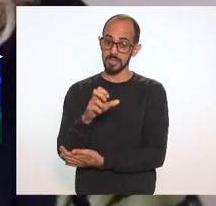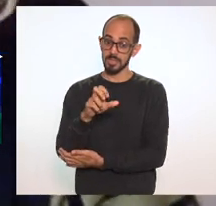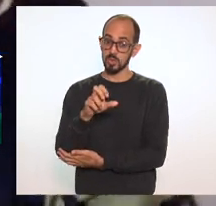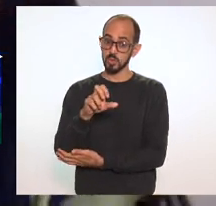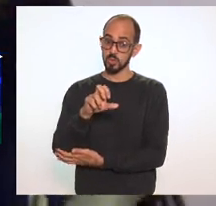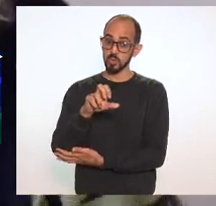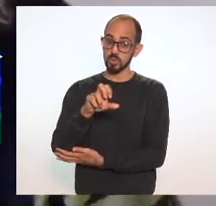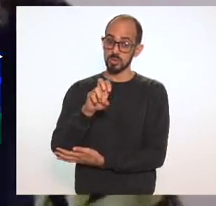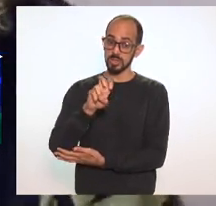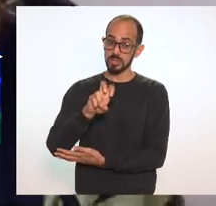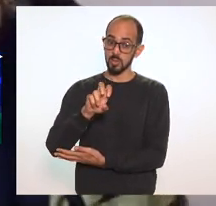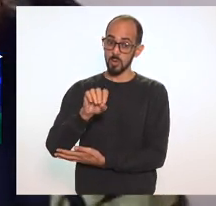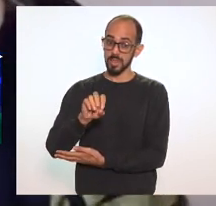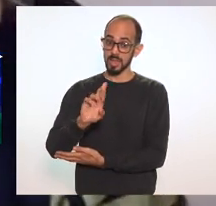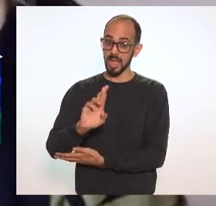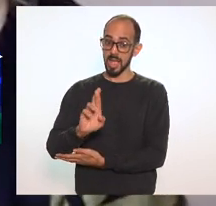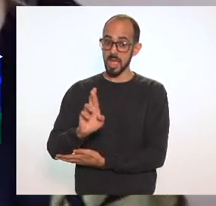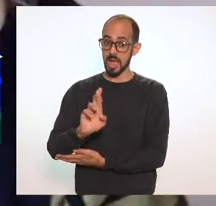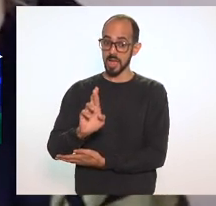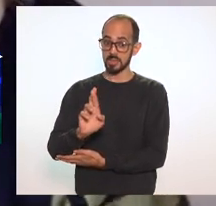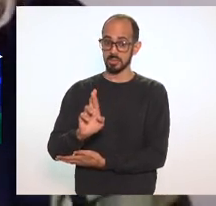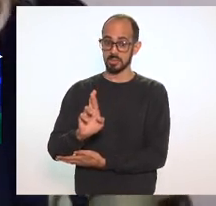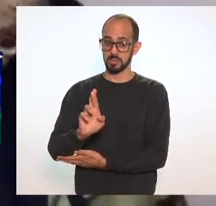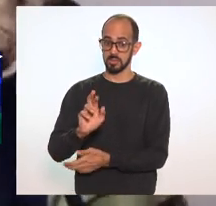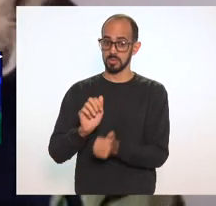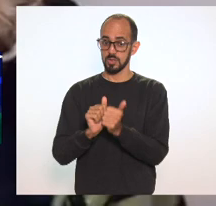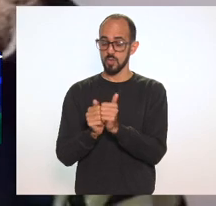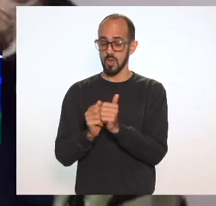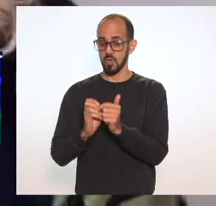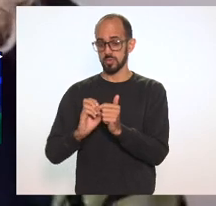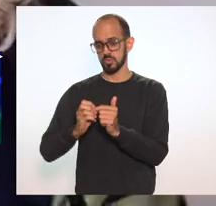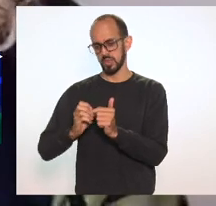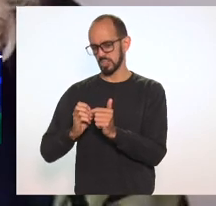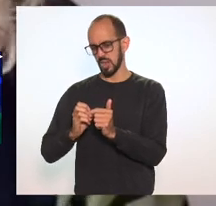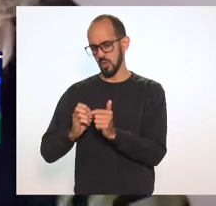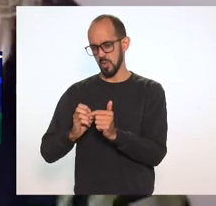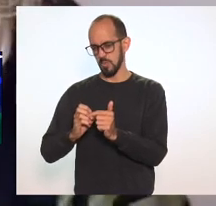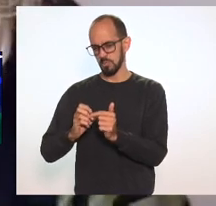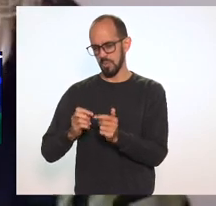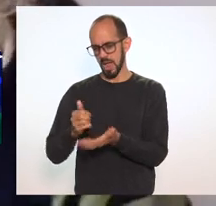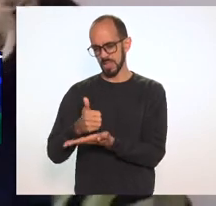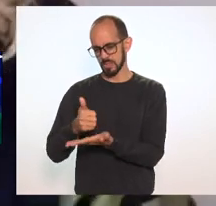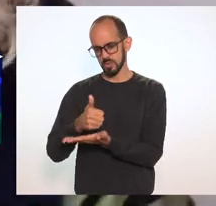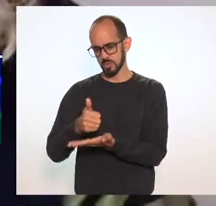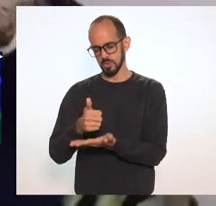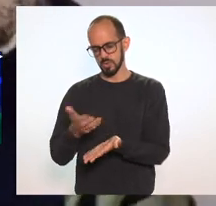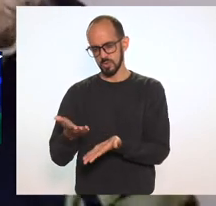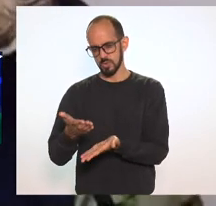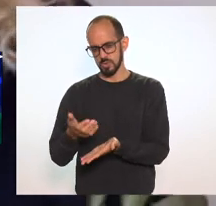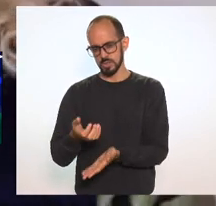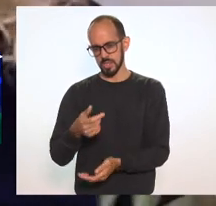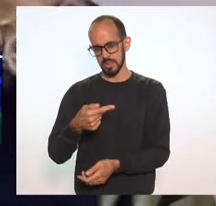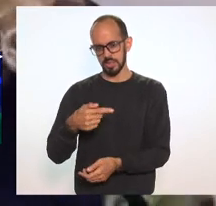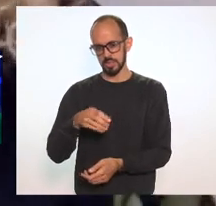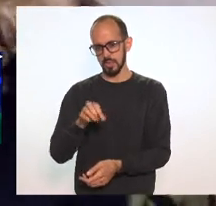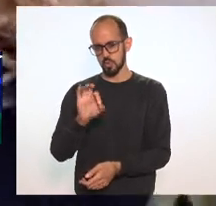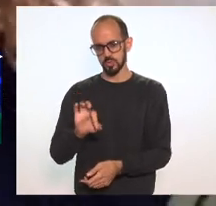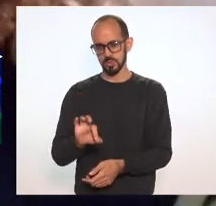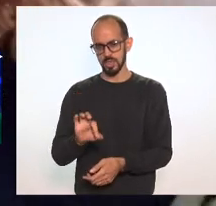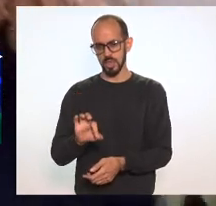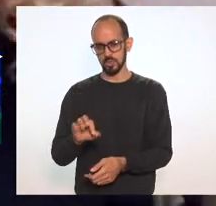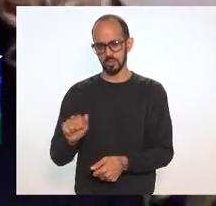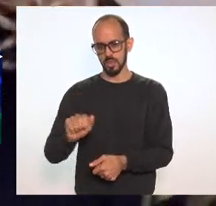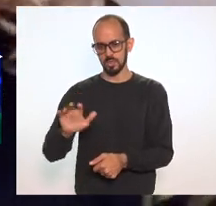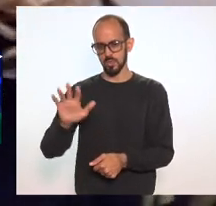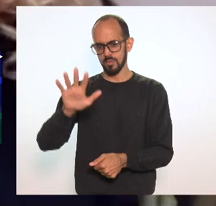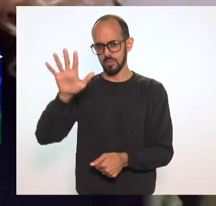Tem 650 reais o valor da cesta básica então não dá mais setenta por cento das nossas favelas segundo dados de